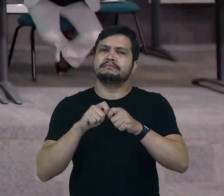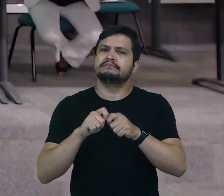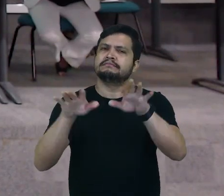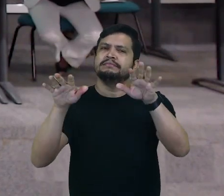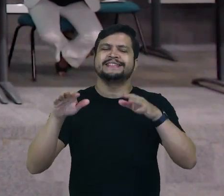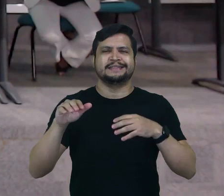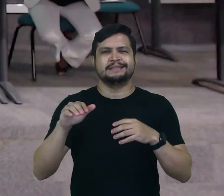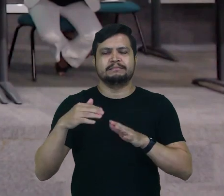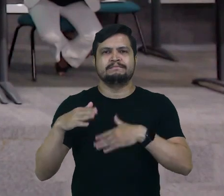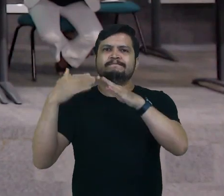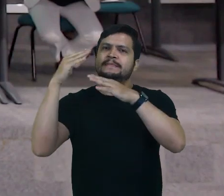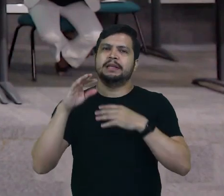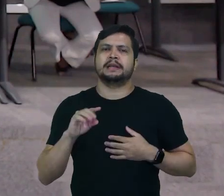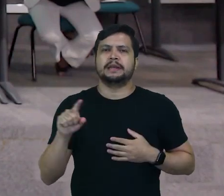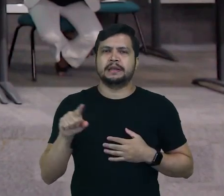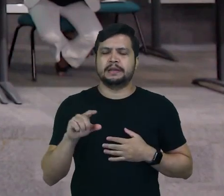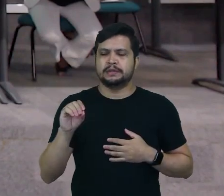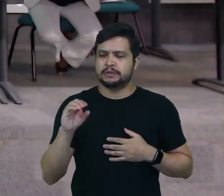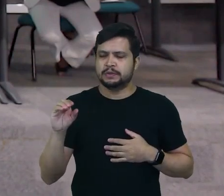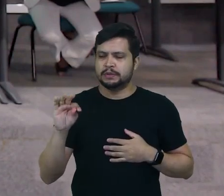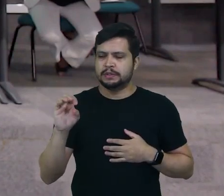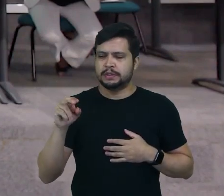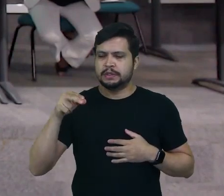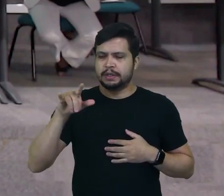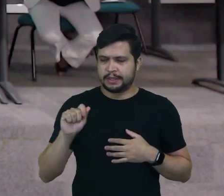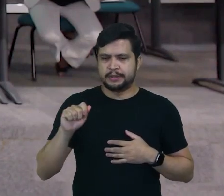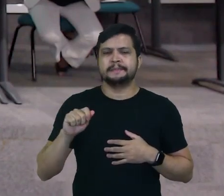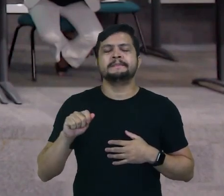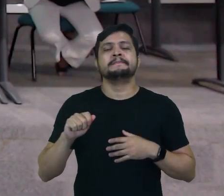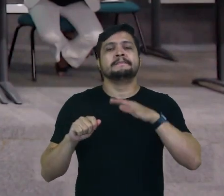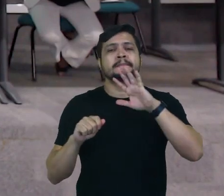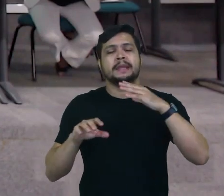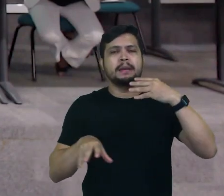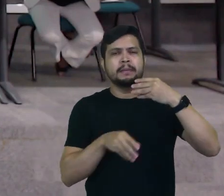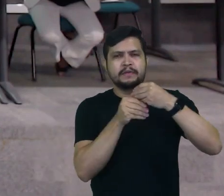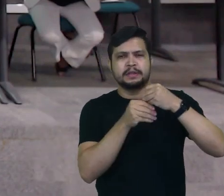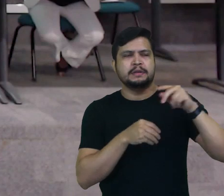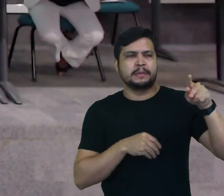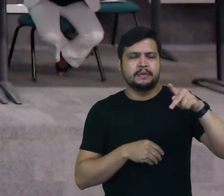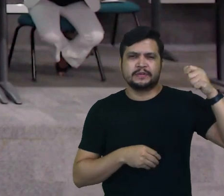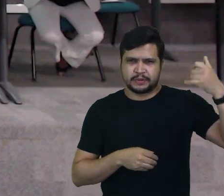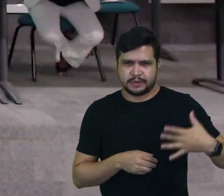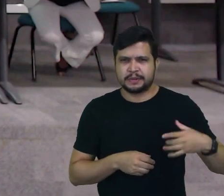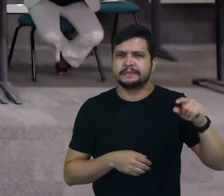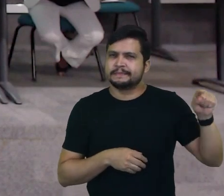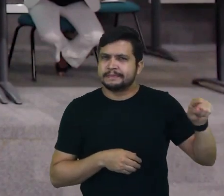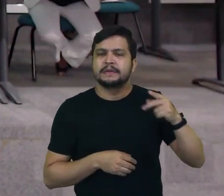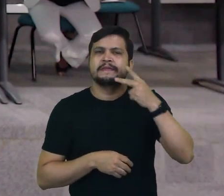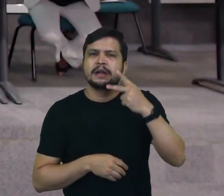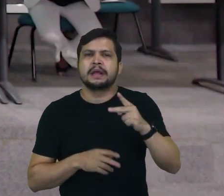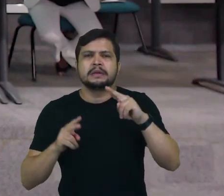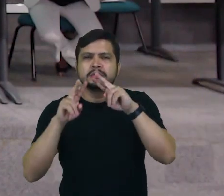a zootecnia. Então, aproveitando o que a professora Adriana falou, e que você comentou também